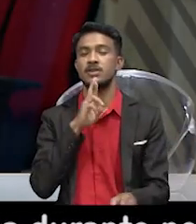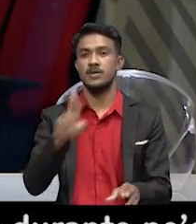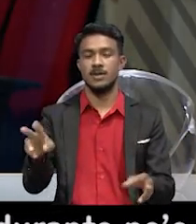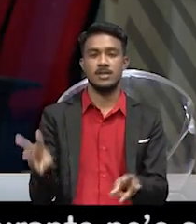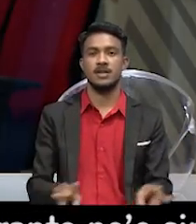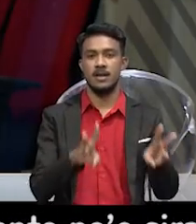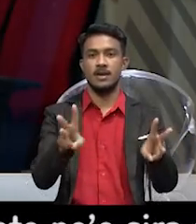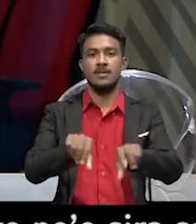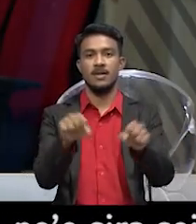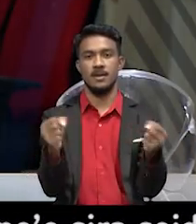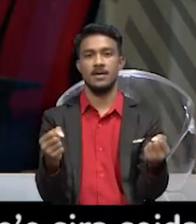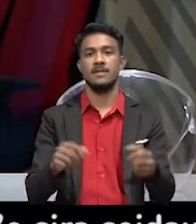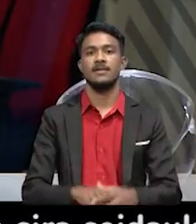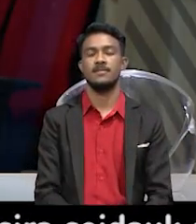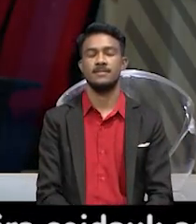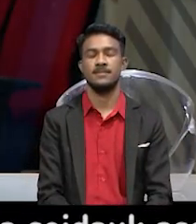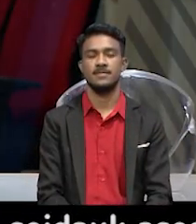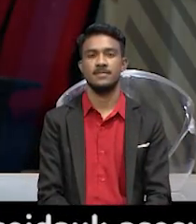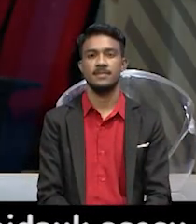nebeata.